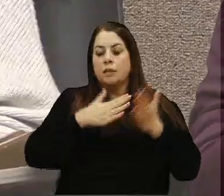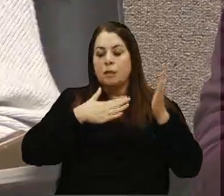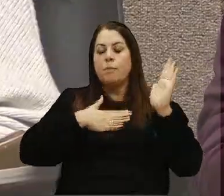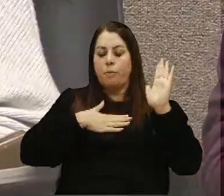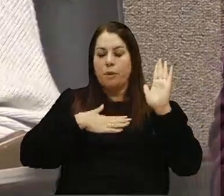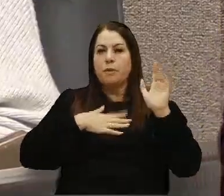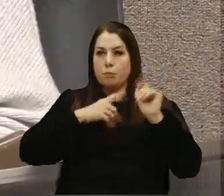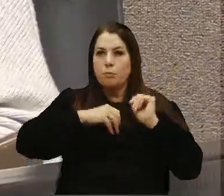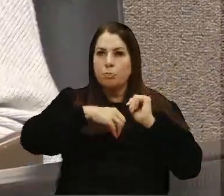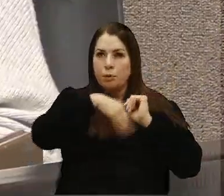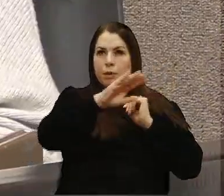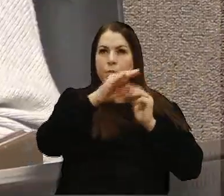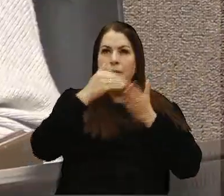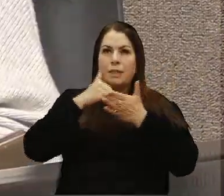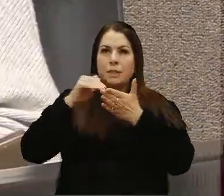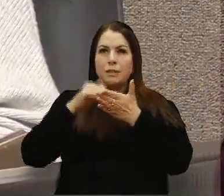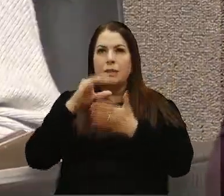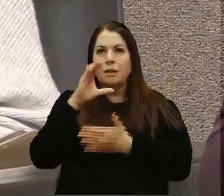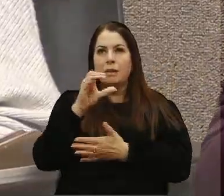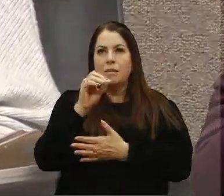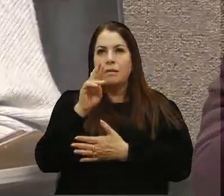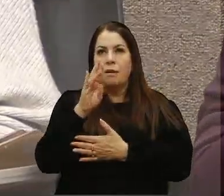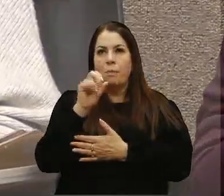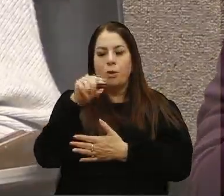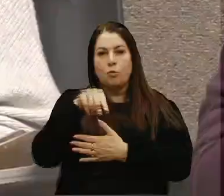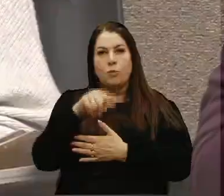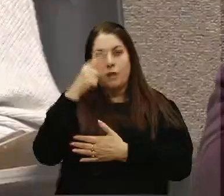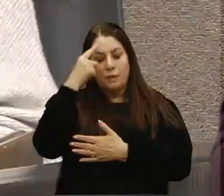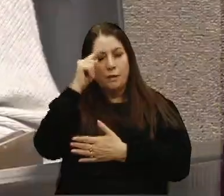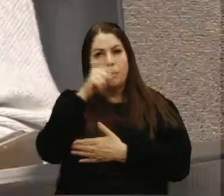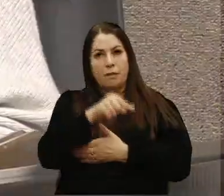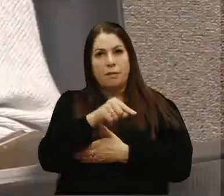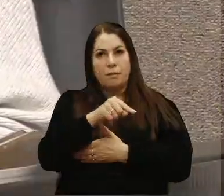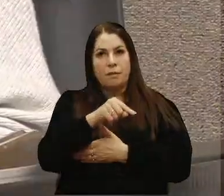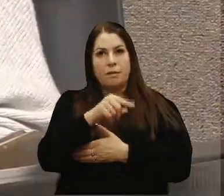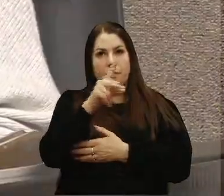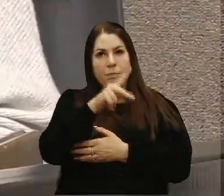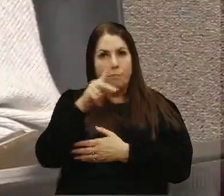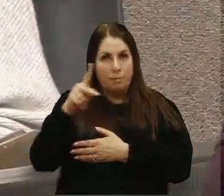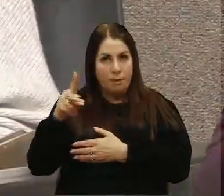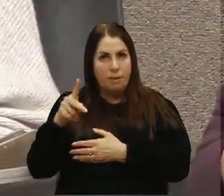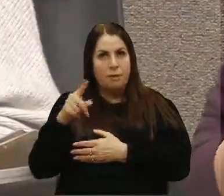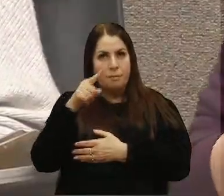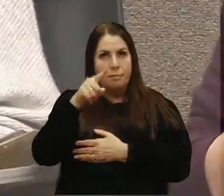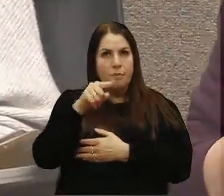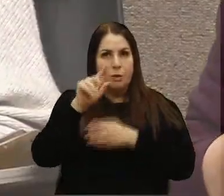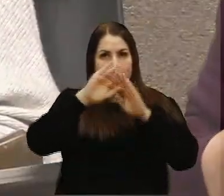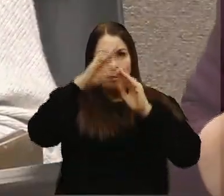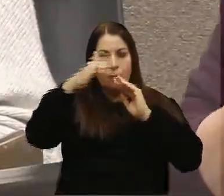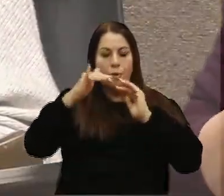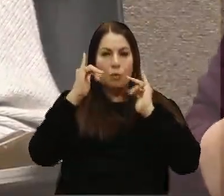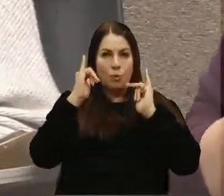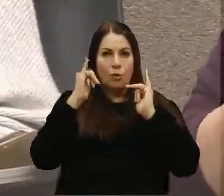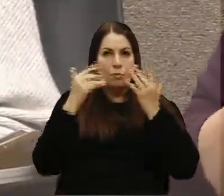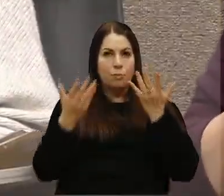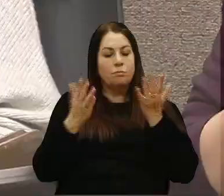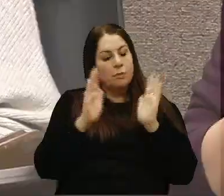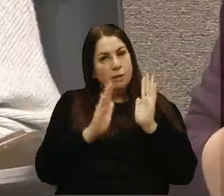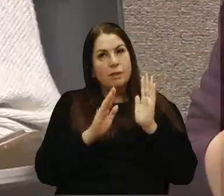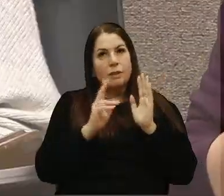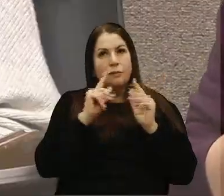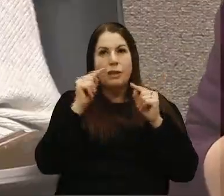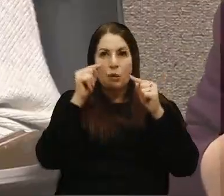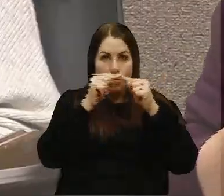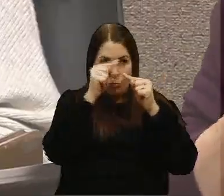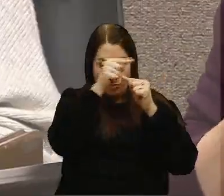de levar ao secretário Caberlon essa ideia da questão das PPPs para os abrigos de ônibus. Então, vem